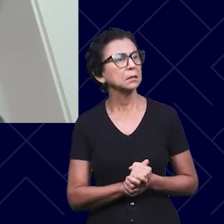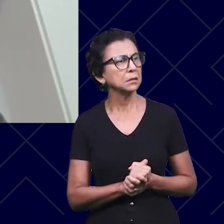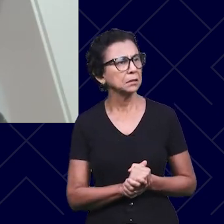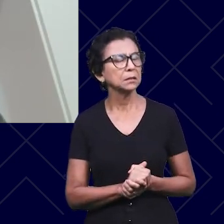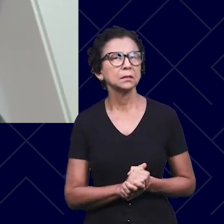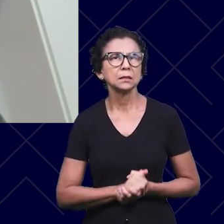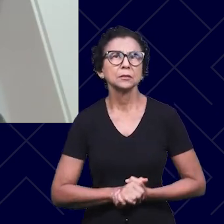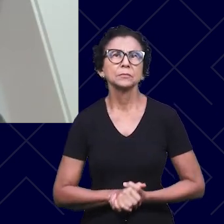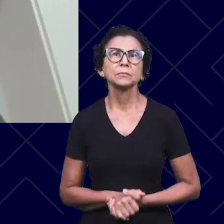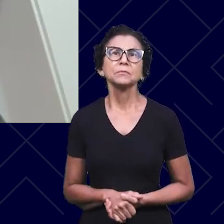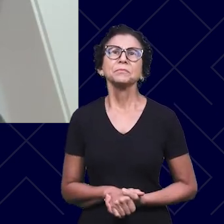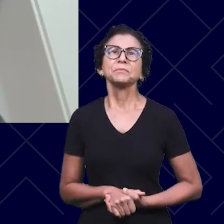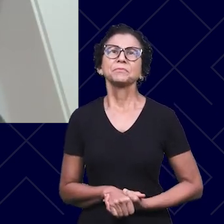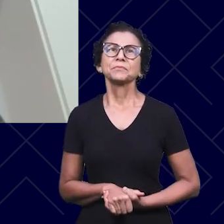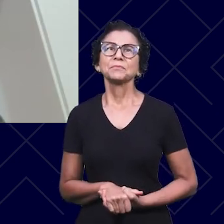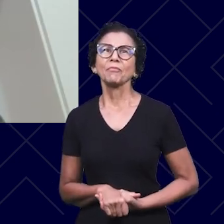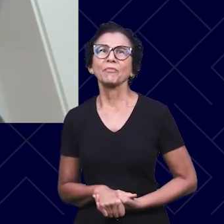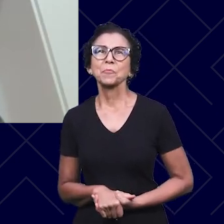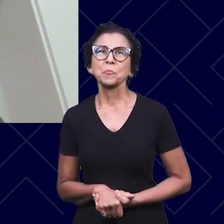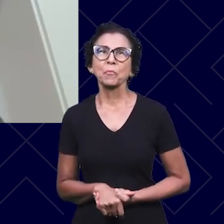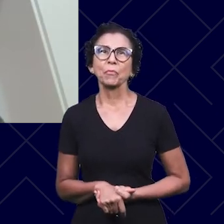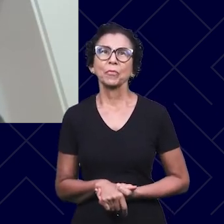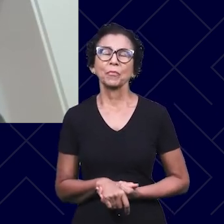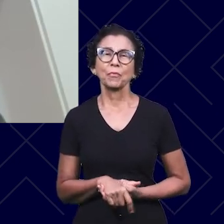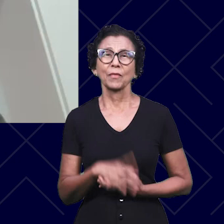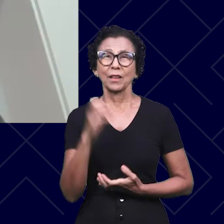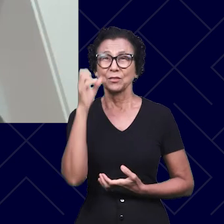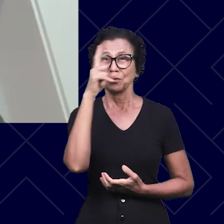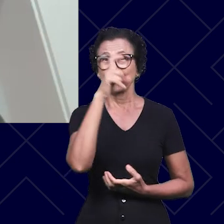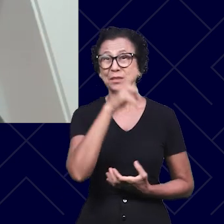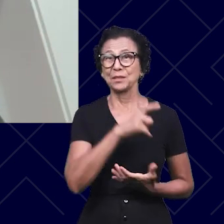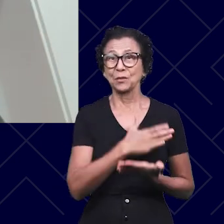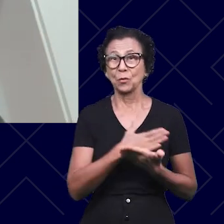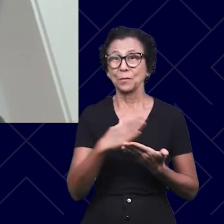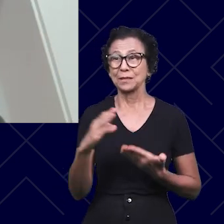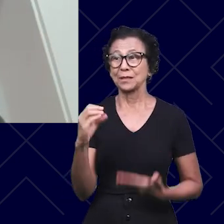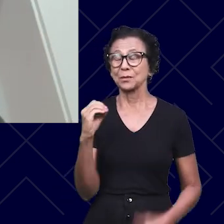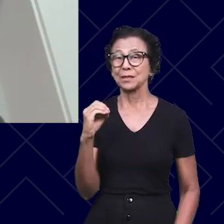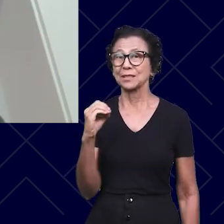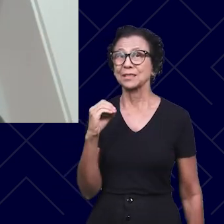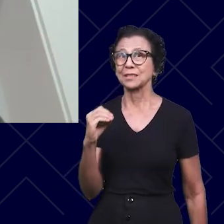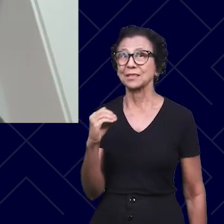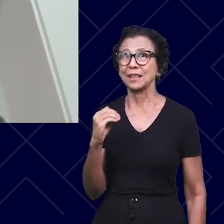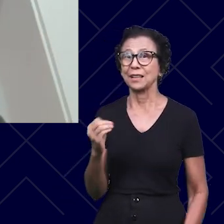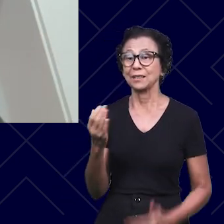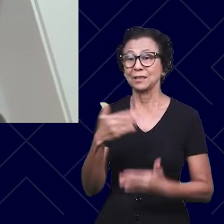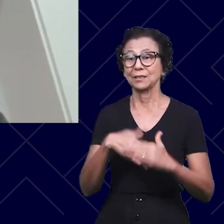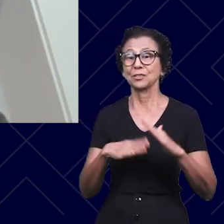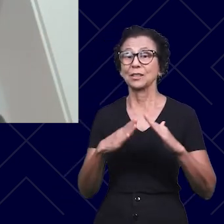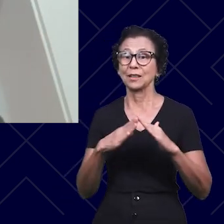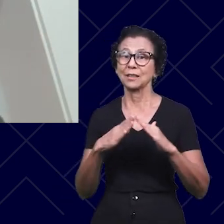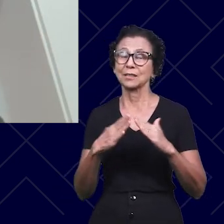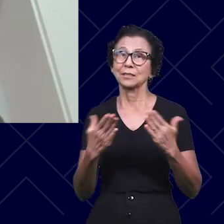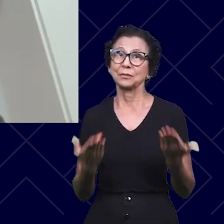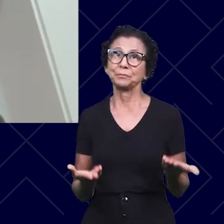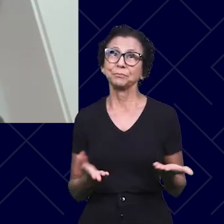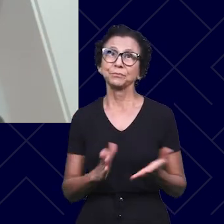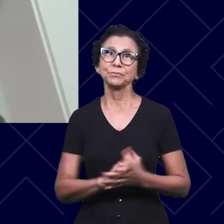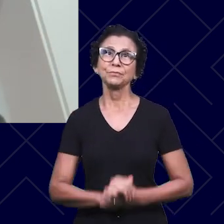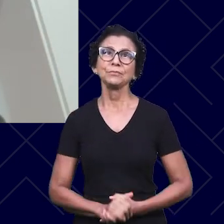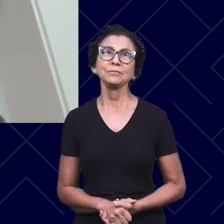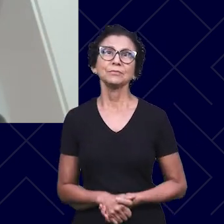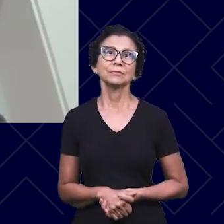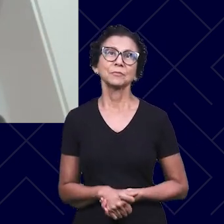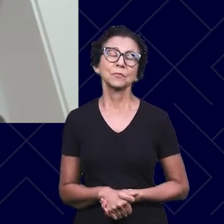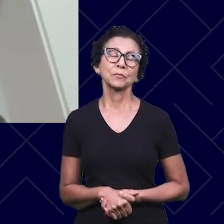sei que enfrentaria algo muito difícil, né? Porque não é fácil você começar do zero um empreendimento, ainda mais dentro de casa, né? Então, assim,